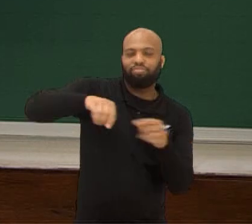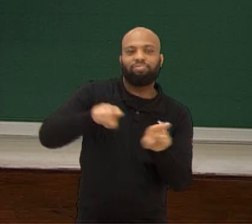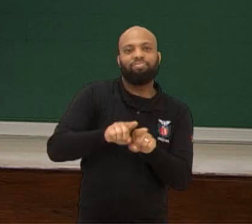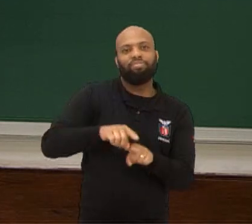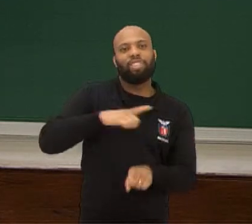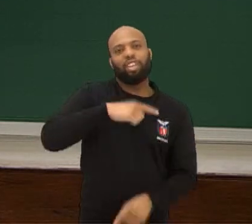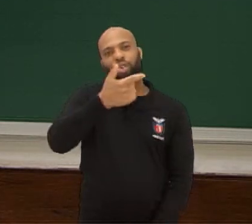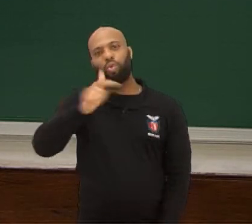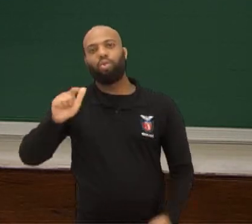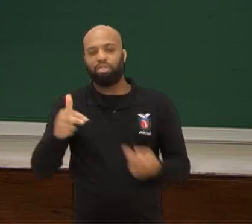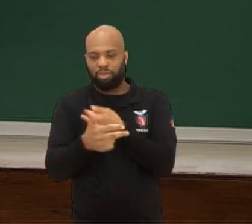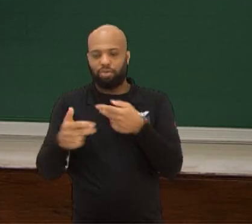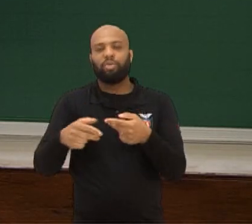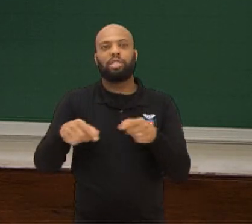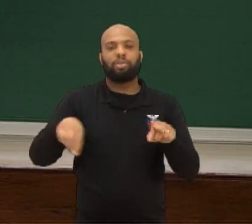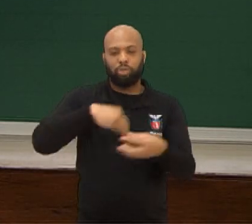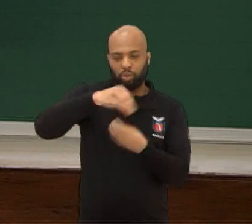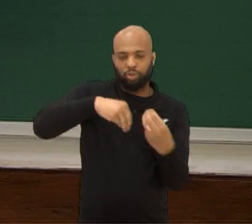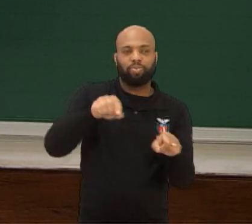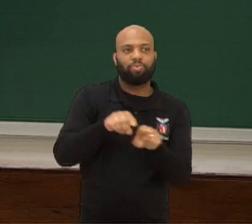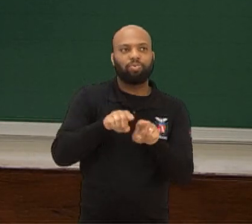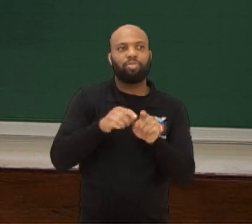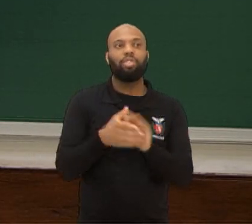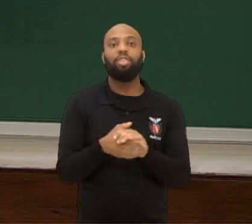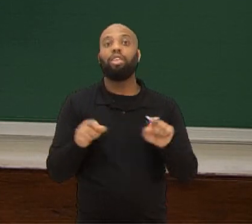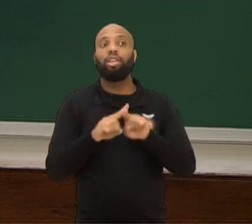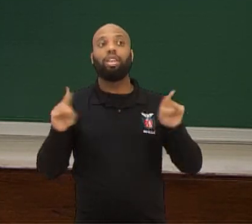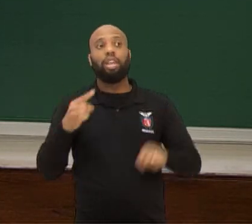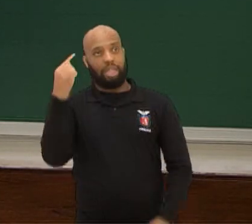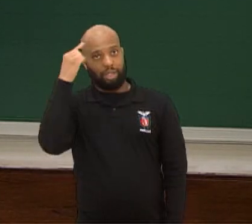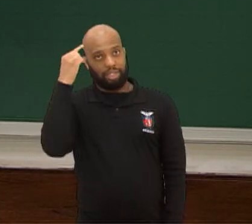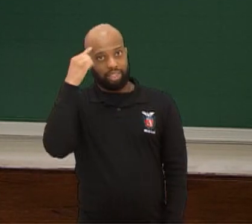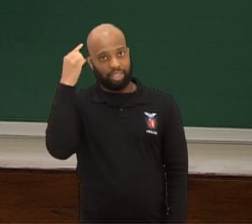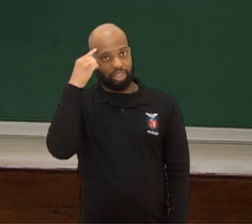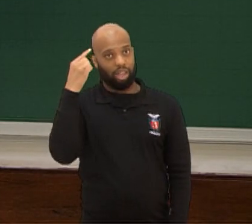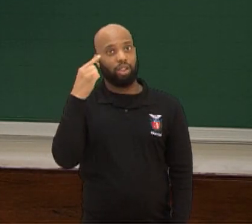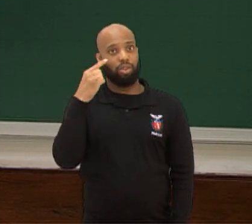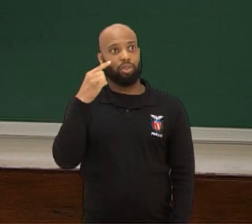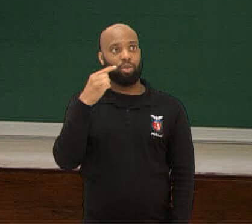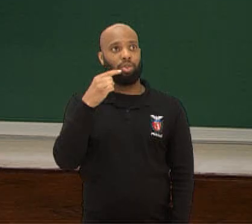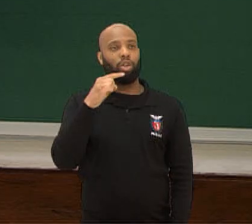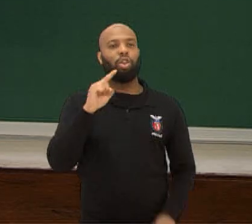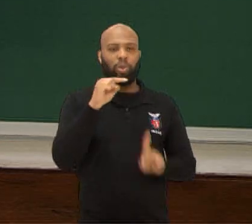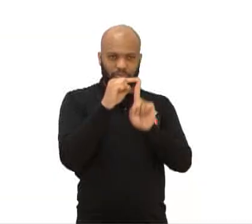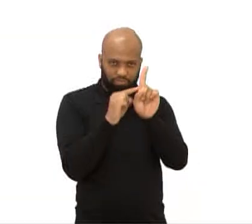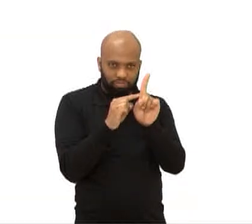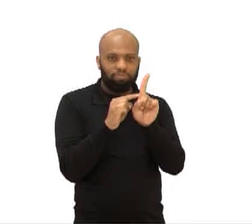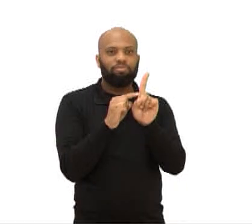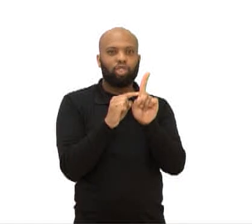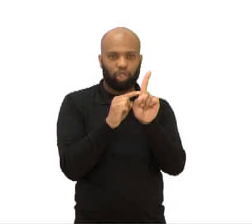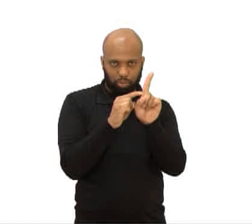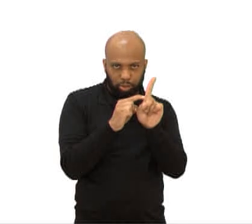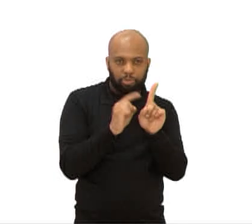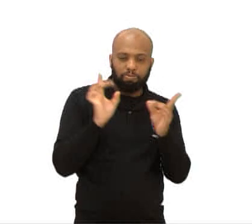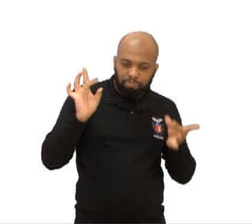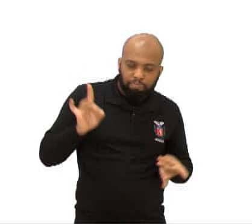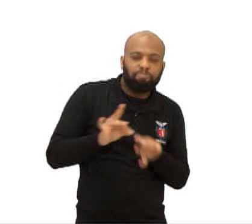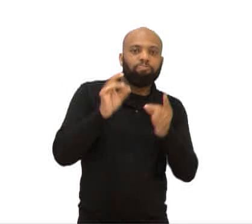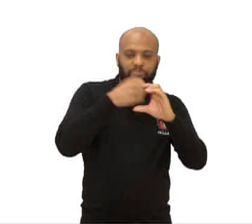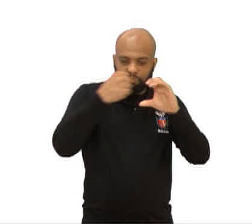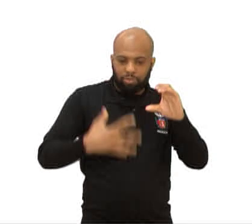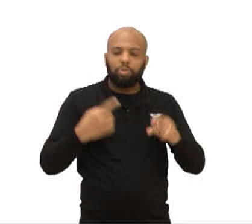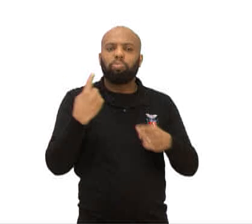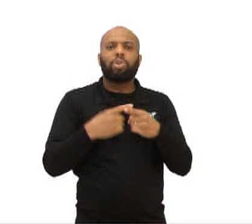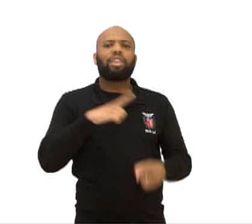por diversos outros ingredientes, certo? Mas pensando ali no prato típico e na característica, por que ele recebe